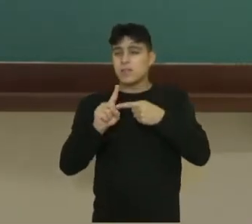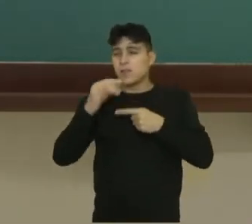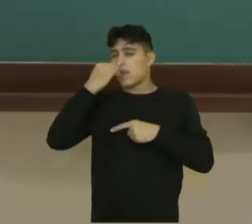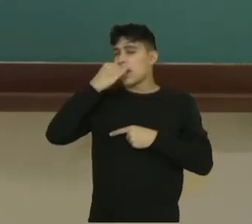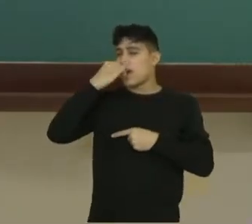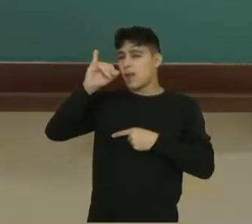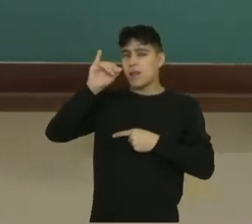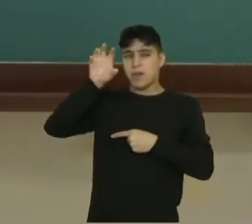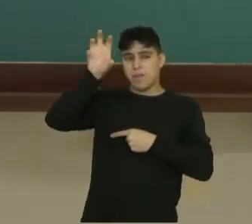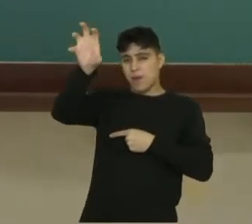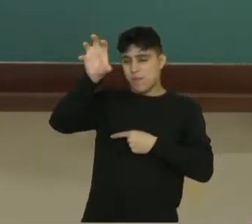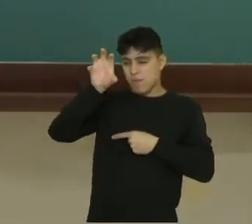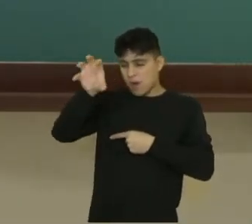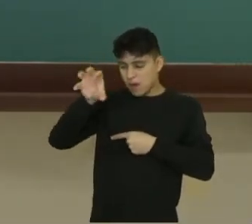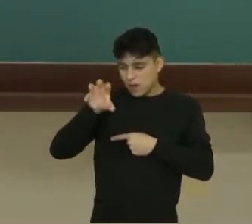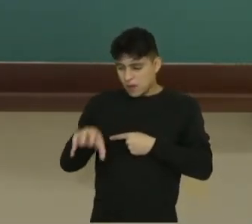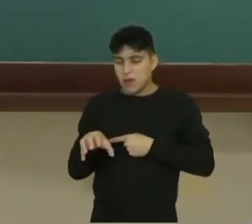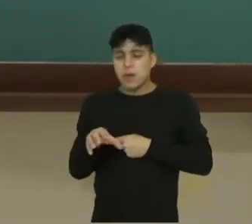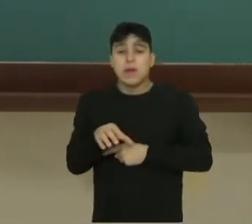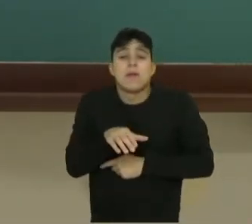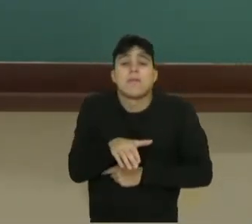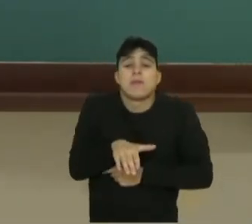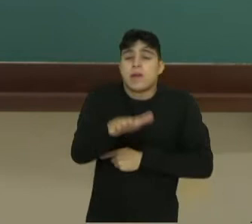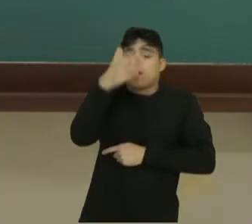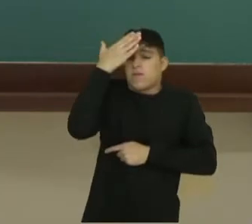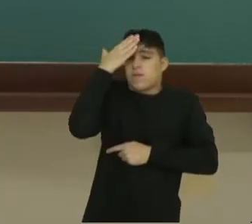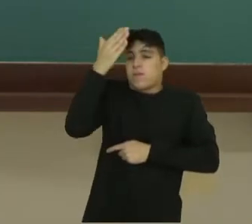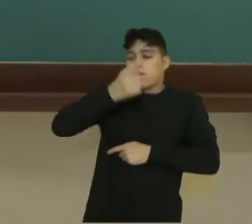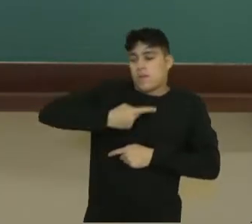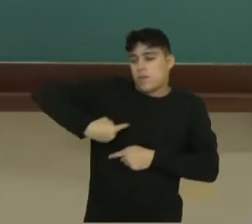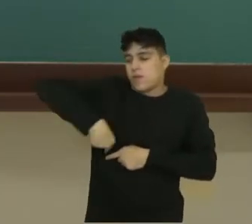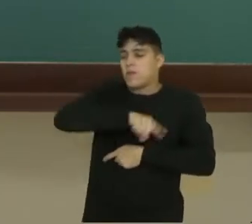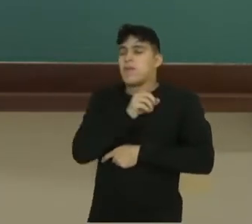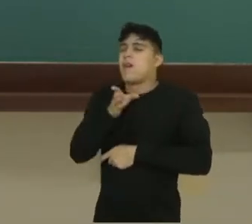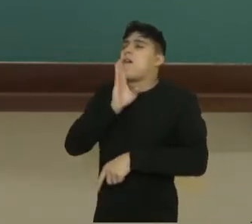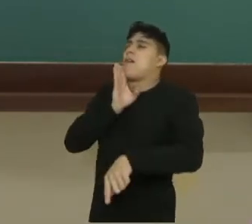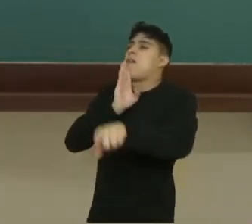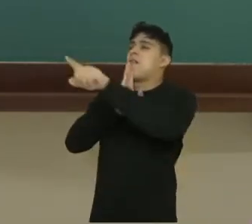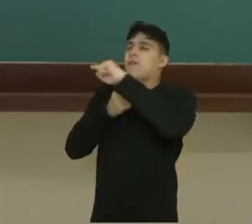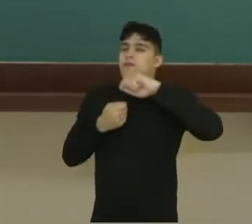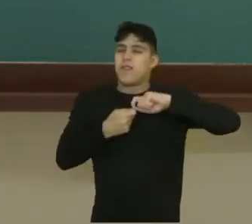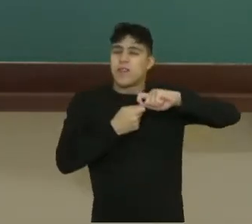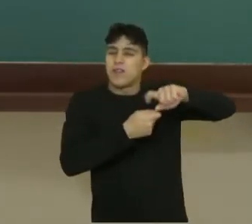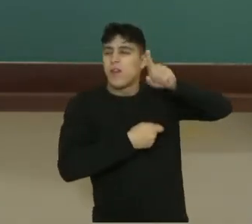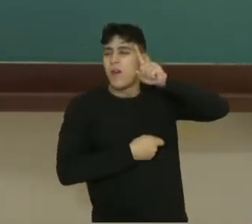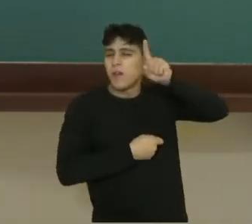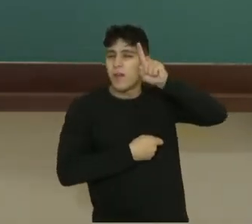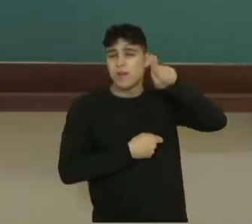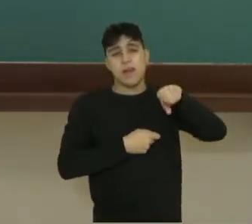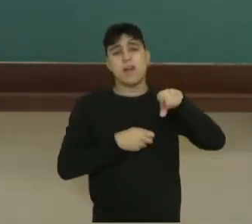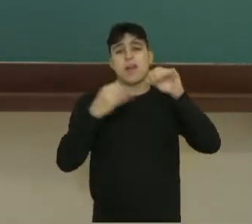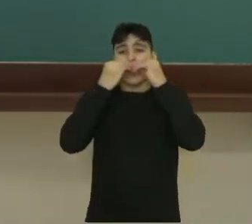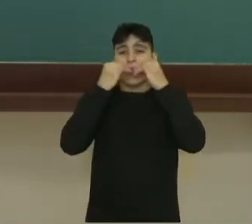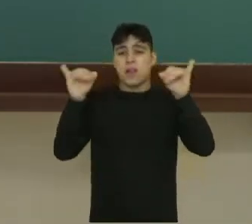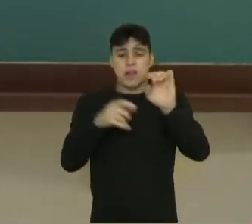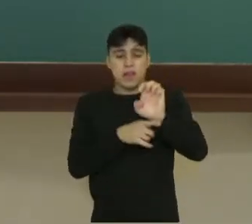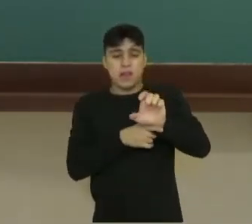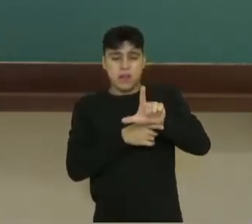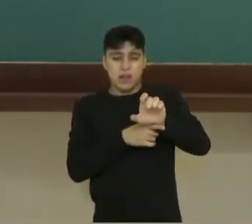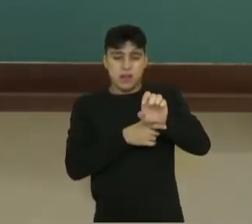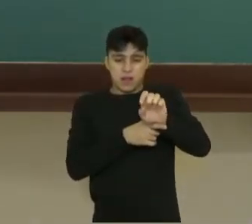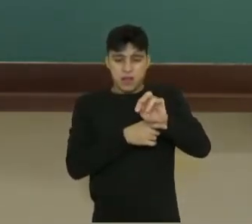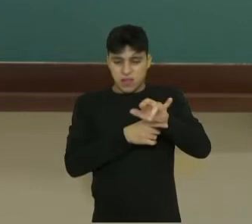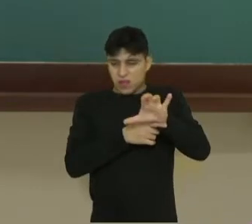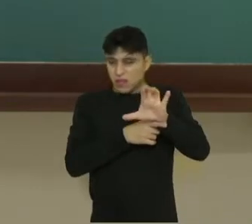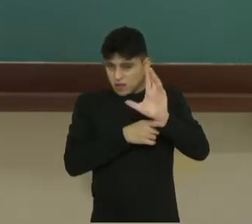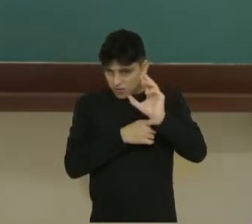por exemplo, as mais conhecidas que nós utilizamos aí no nosso dia a dia, né? A famosa elétrica, que ela pode vir oriunda